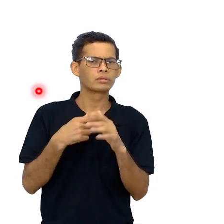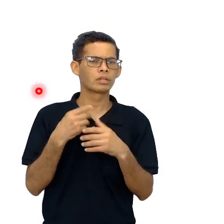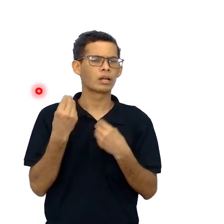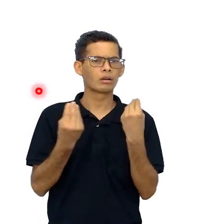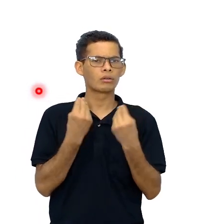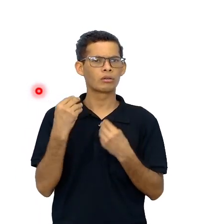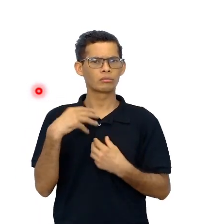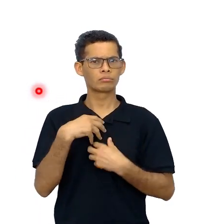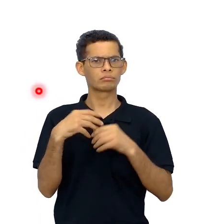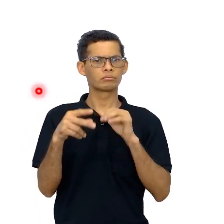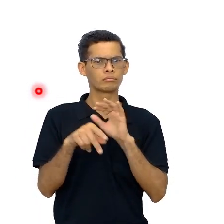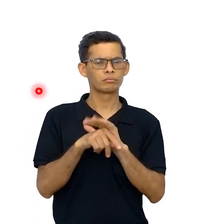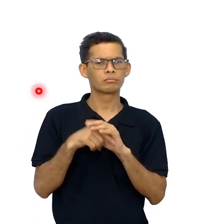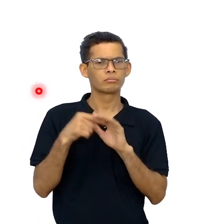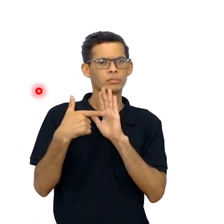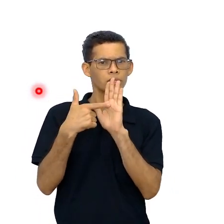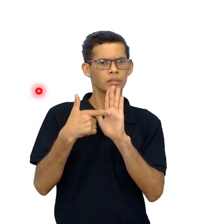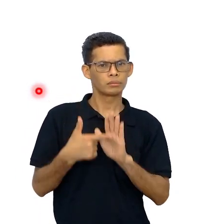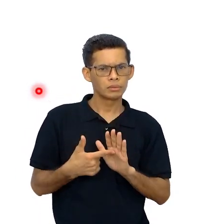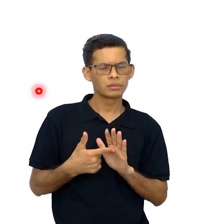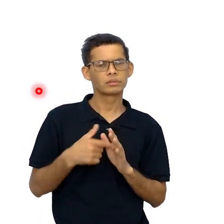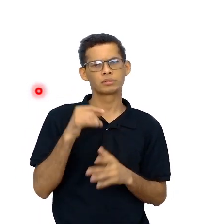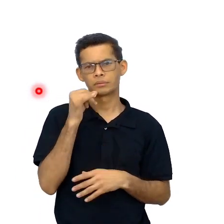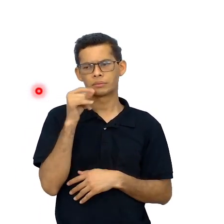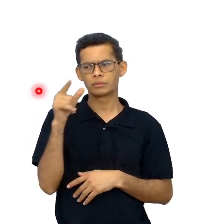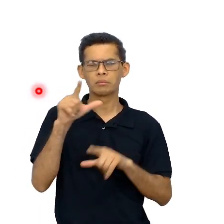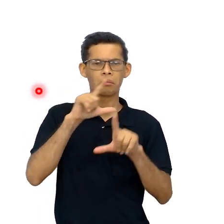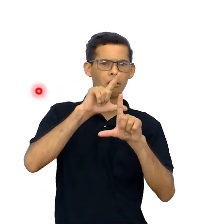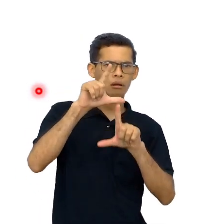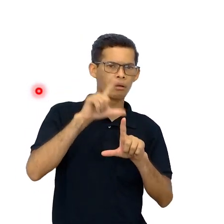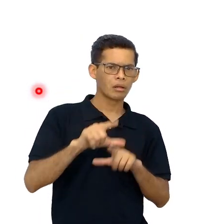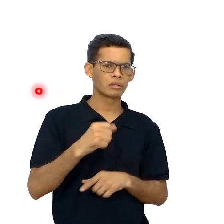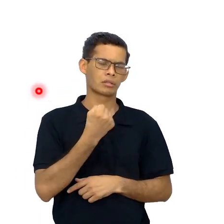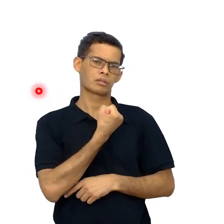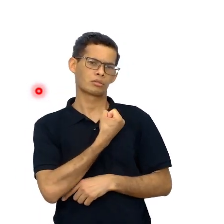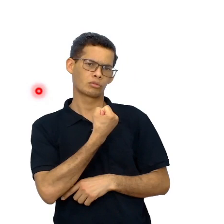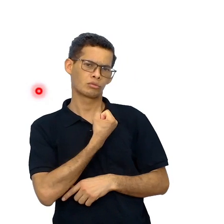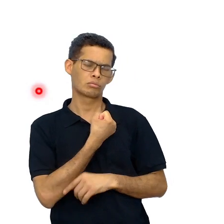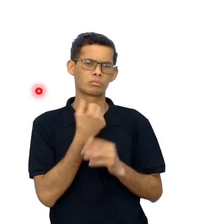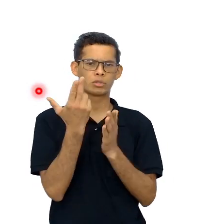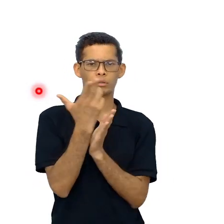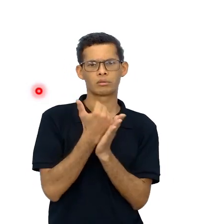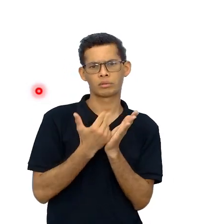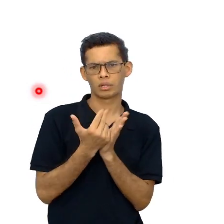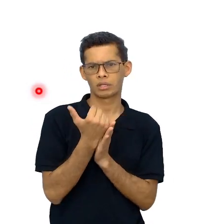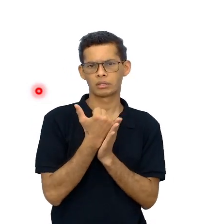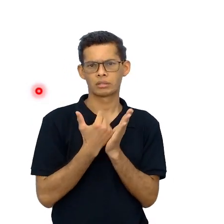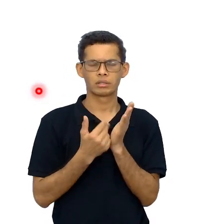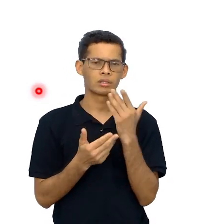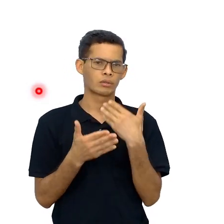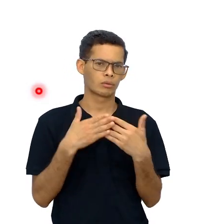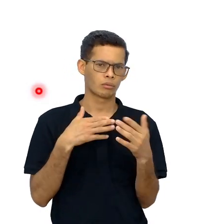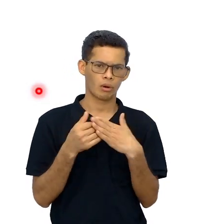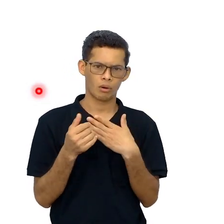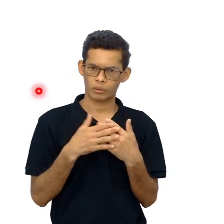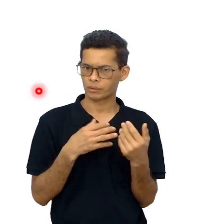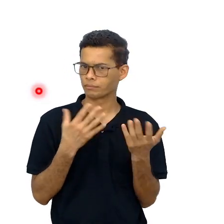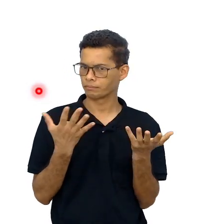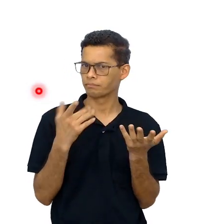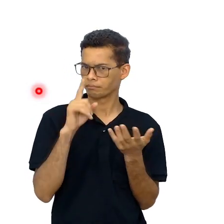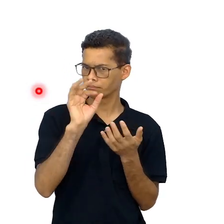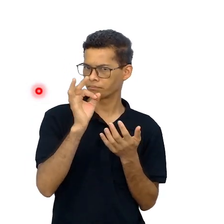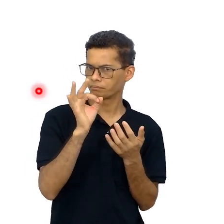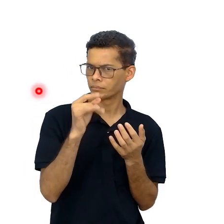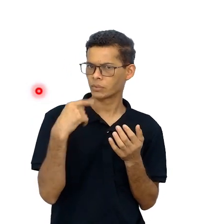E os símbolos, que pode ser por letras, por números, por desenhos, tá? Isso a gente conversou já bastante